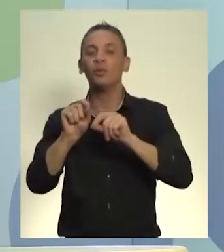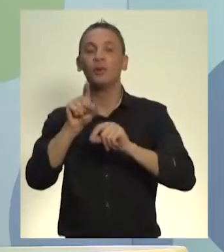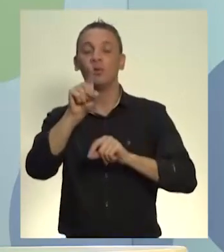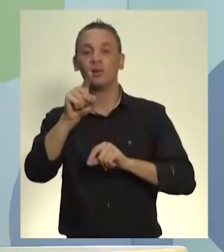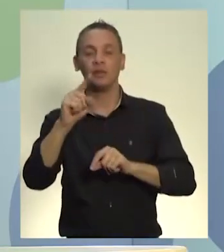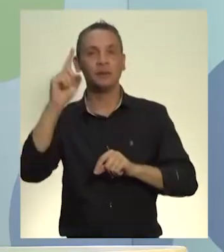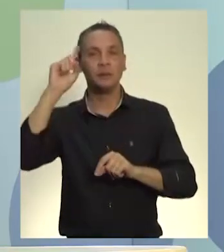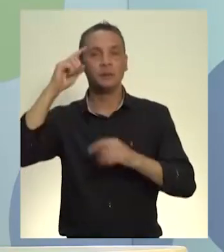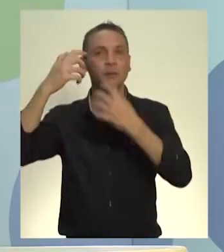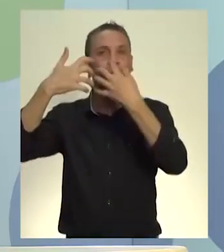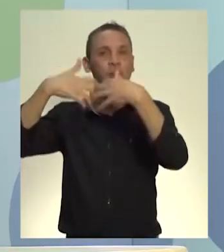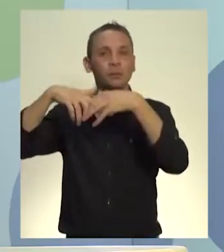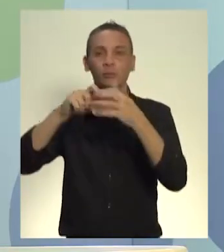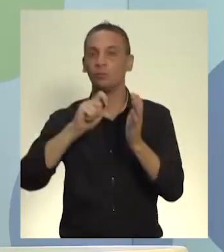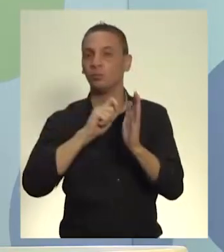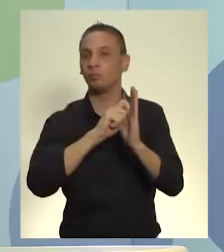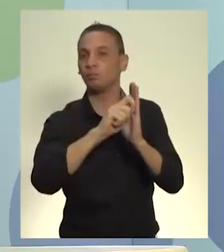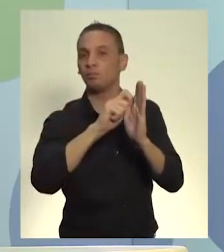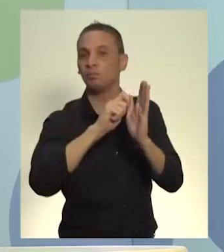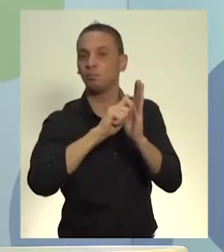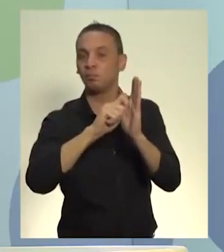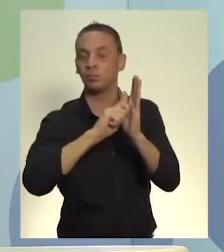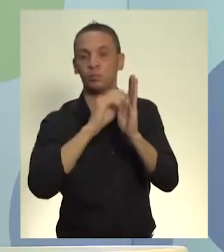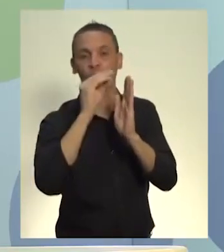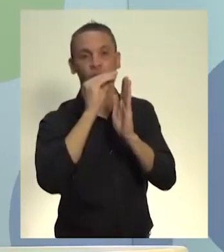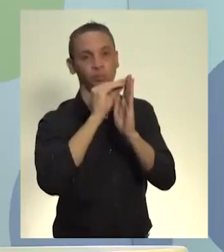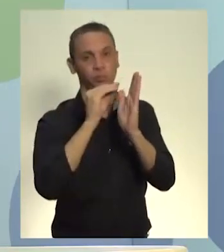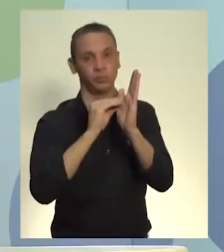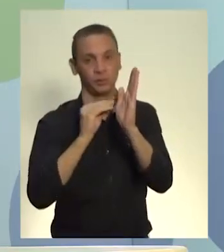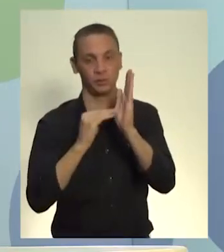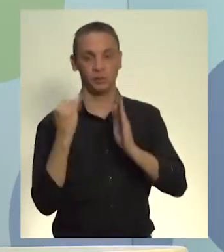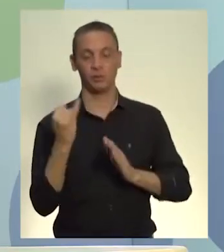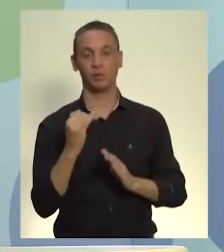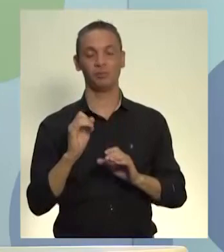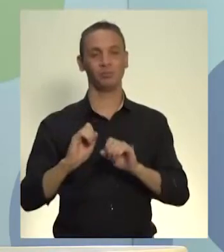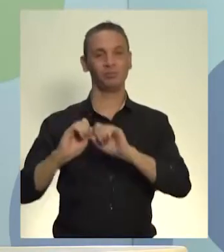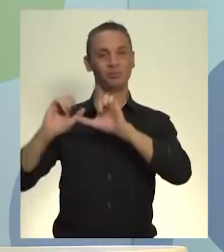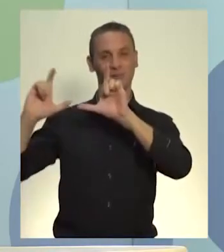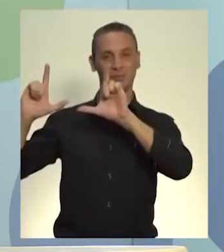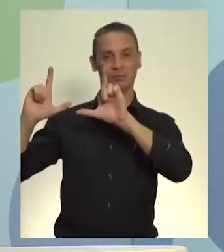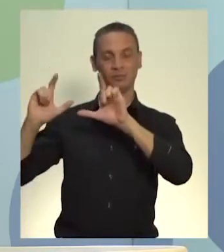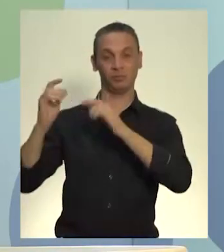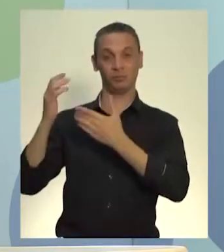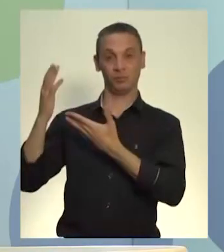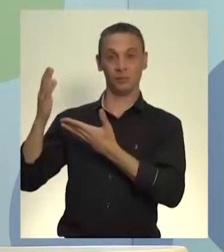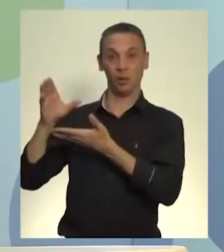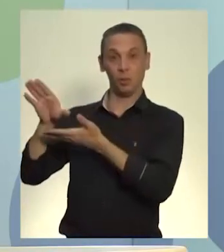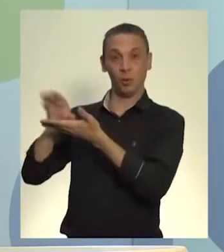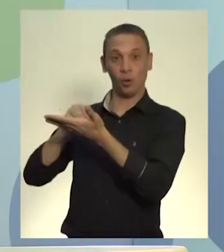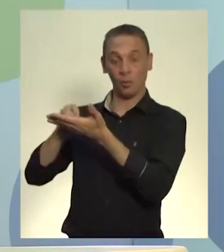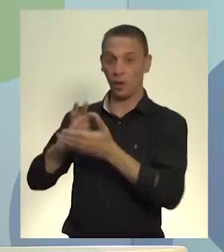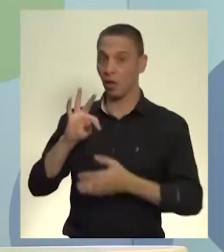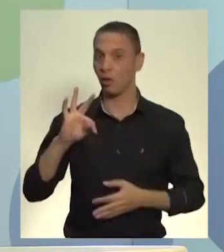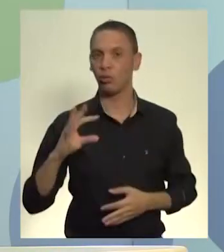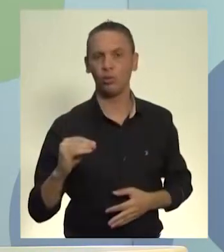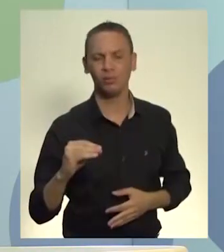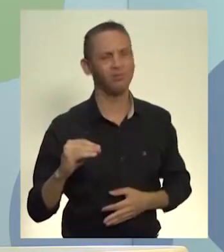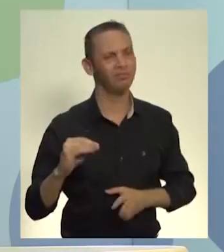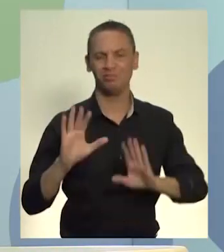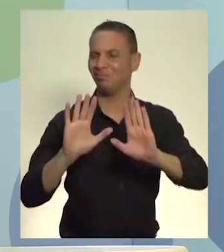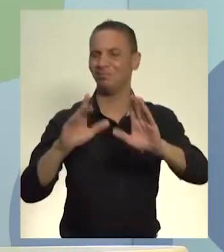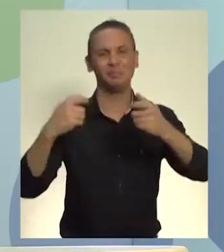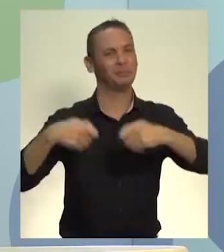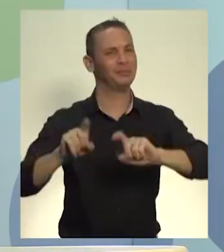exercício de anotação. O que significa isso? Muitas das telas vocês não precisam copiar na íntegra ou